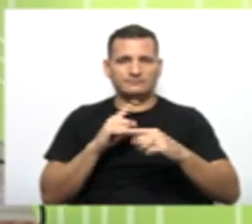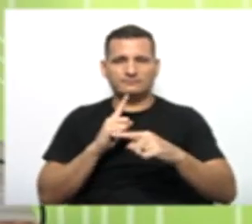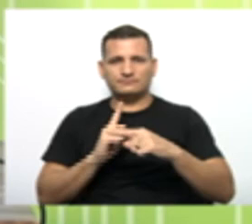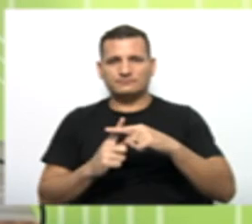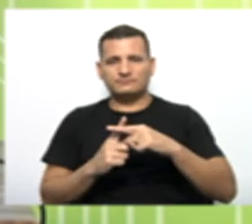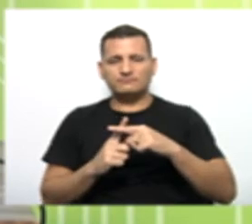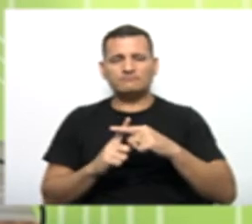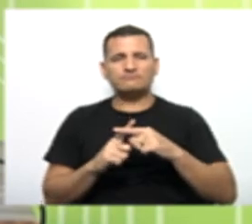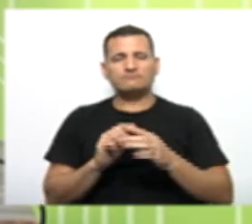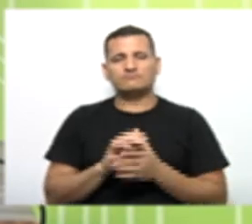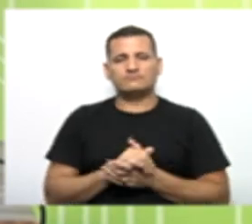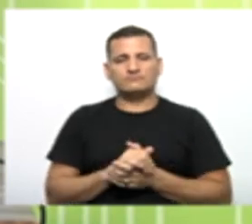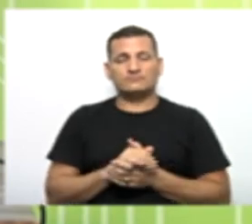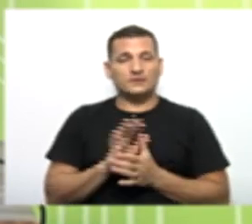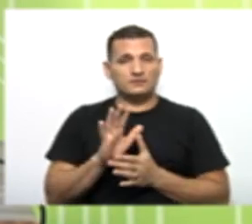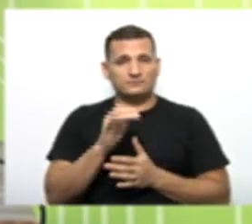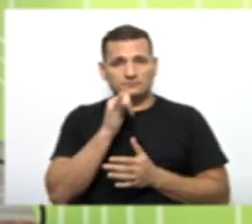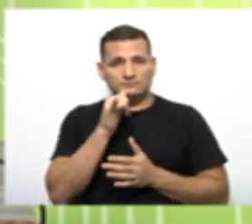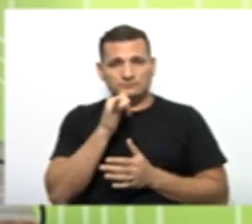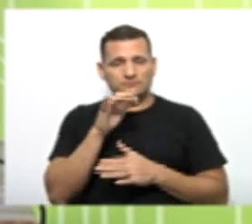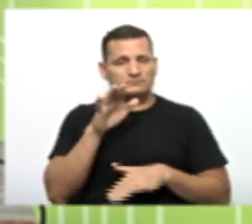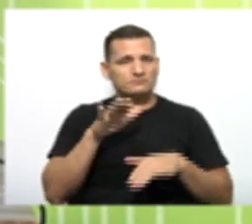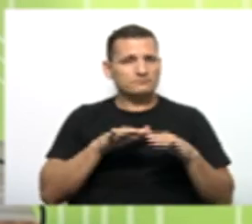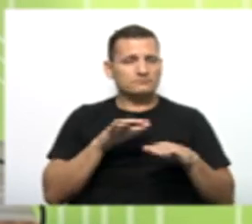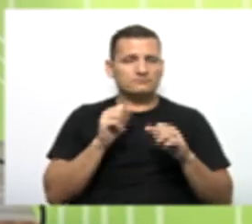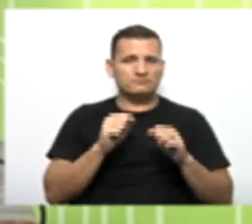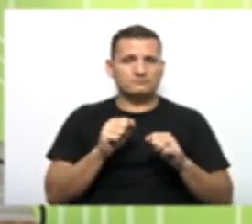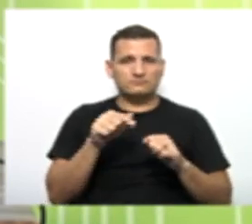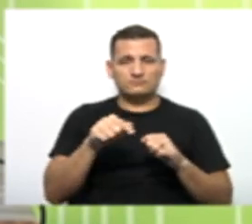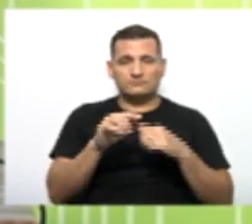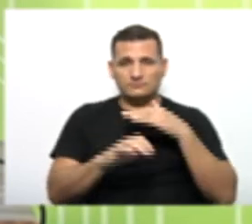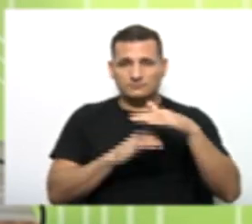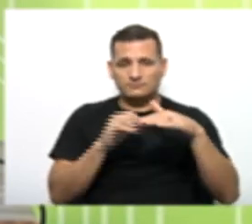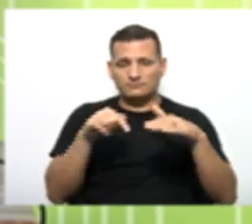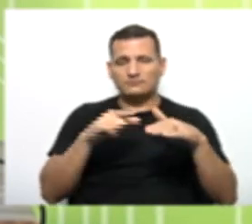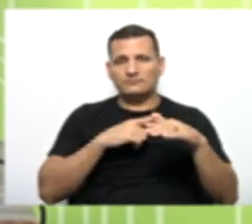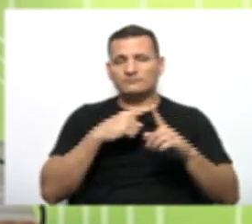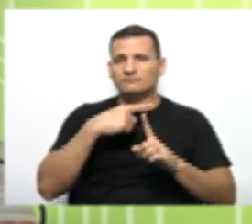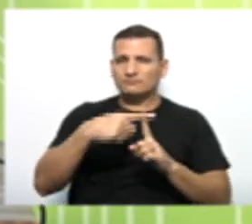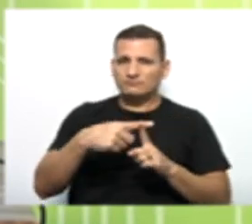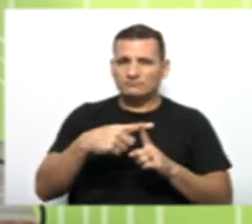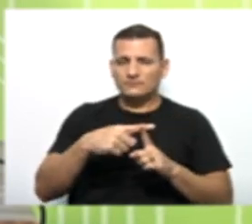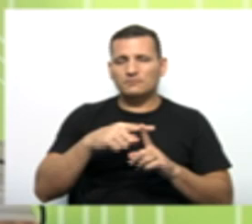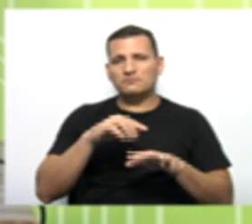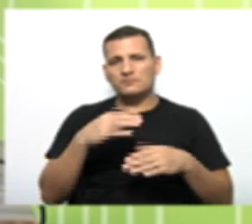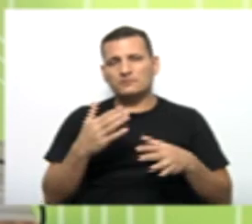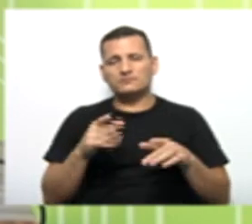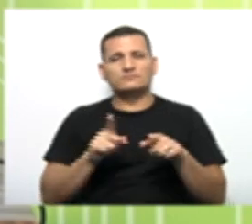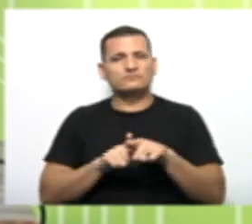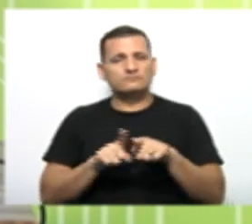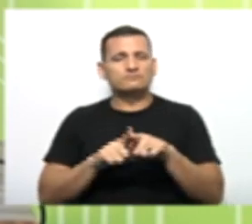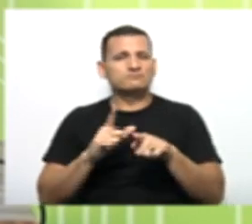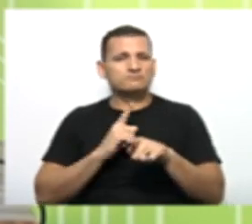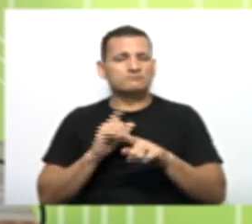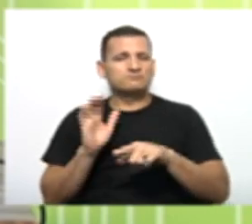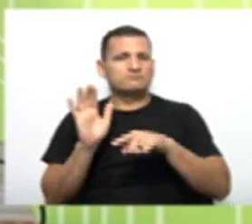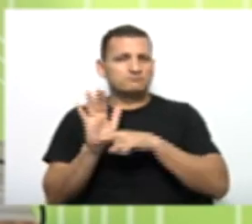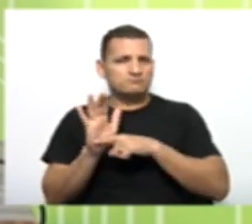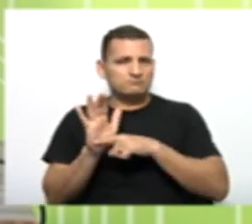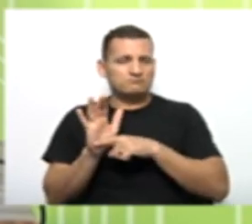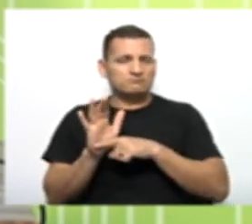em que uma empresa tenha uma externalidade positiva, mas ao mesmo tempo também tenha externalidades